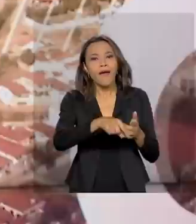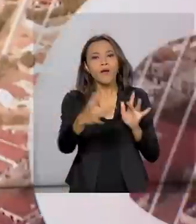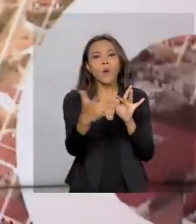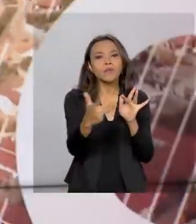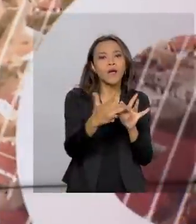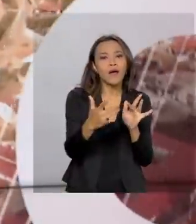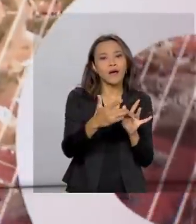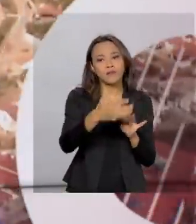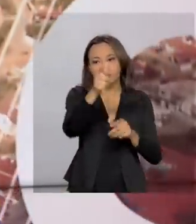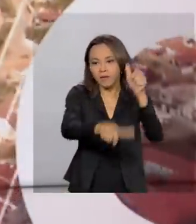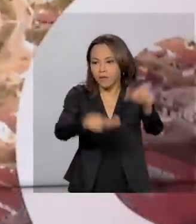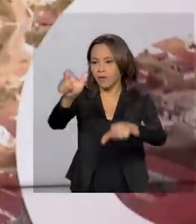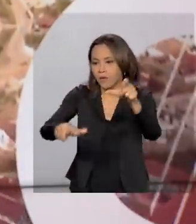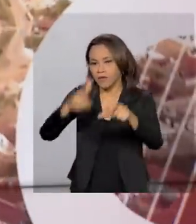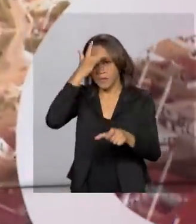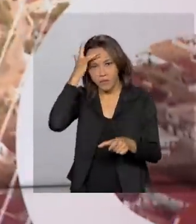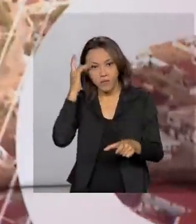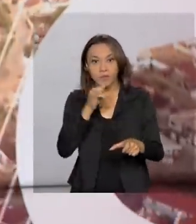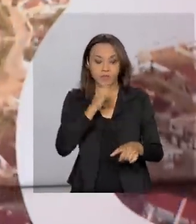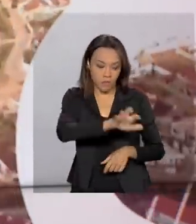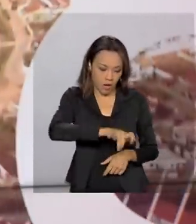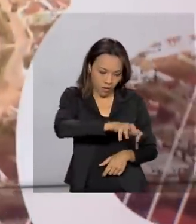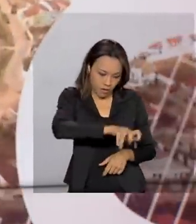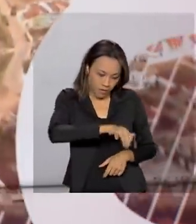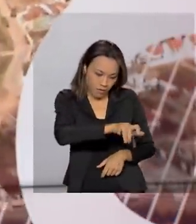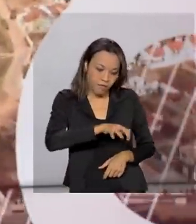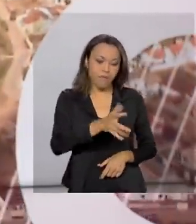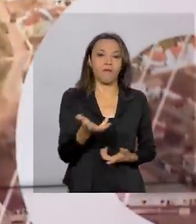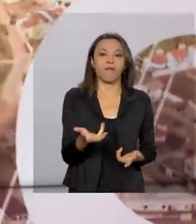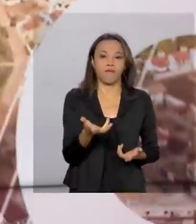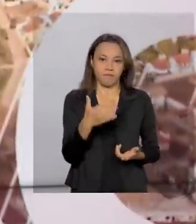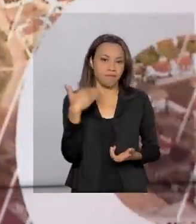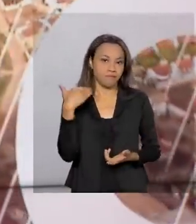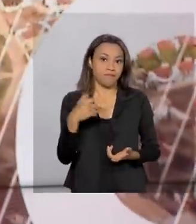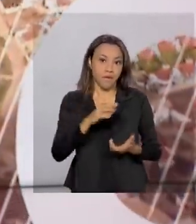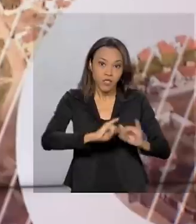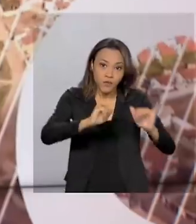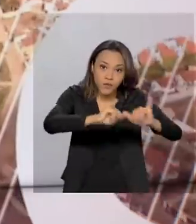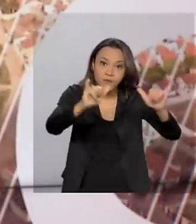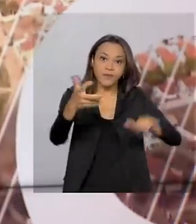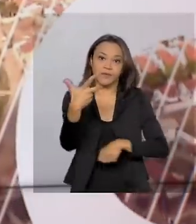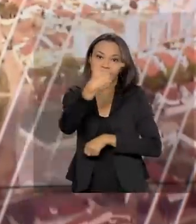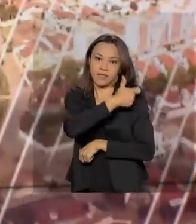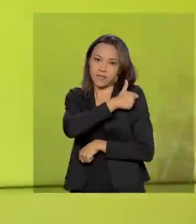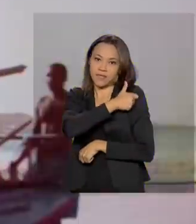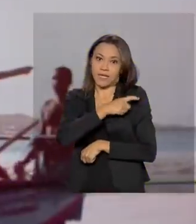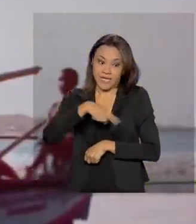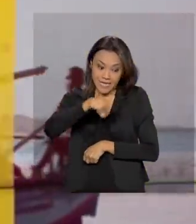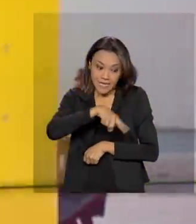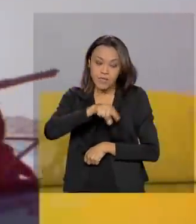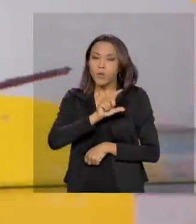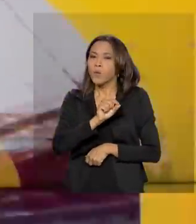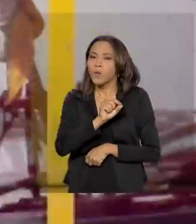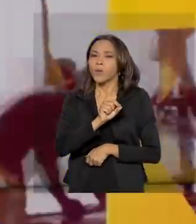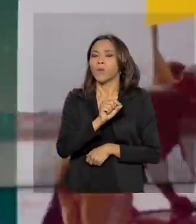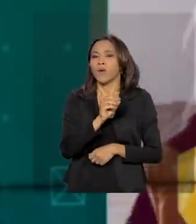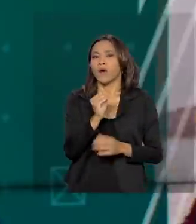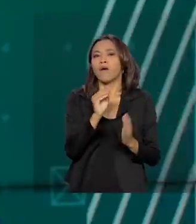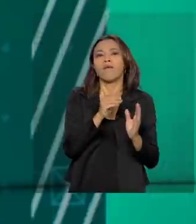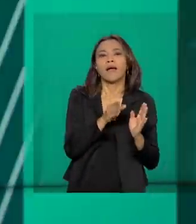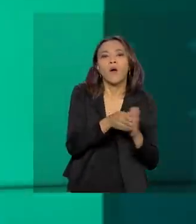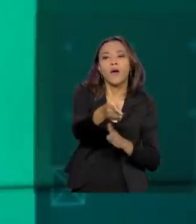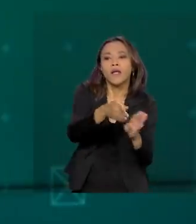com o público como os portais dos bancos e terminais eletrônicos o conteúdo das mensagens vai trazer orientações